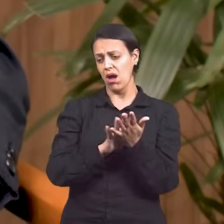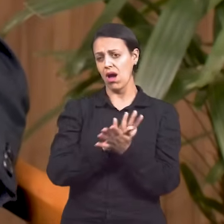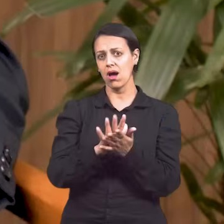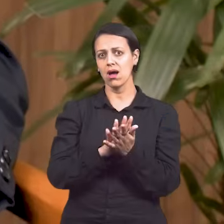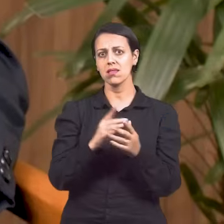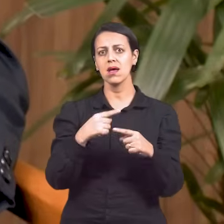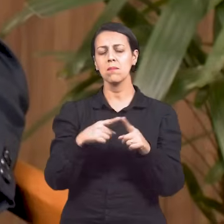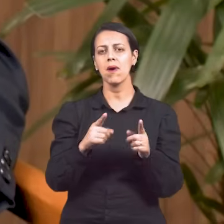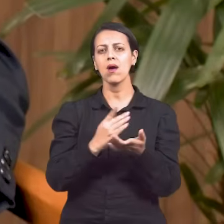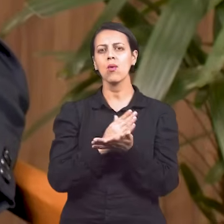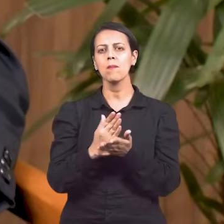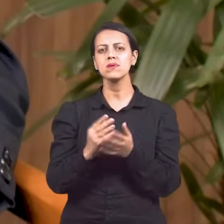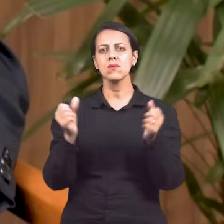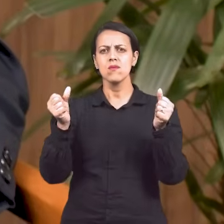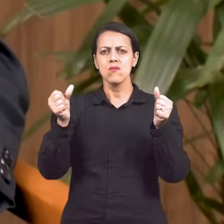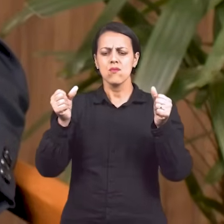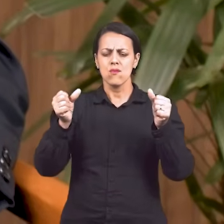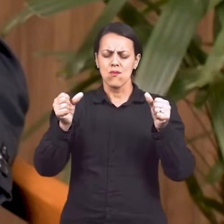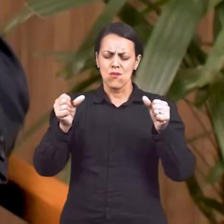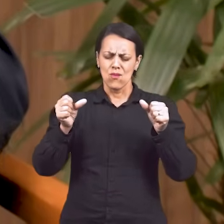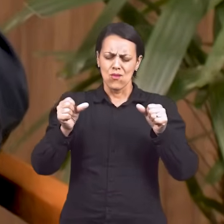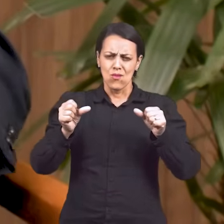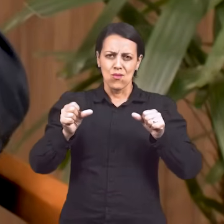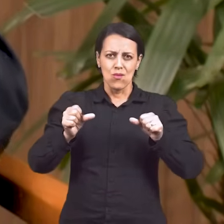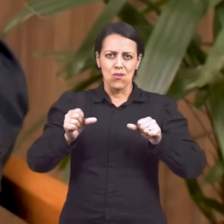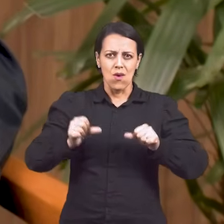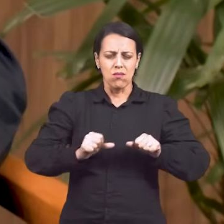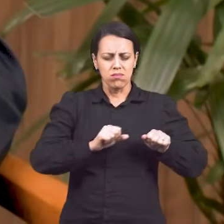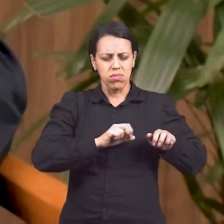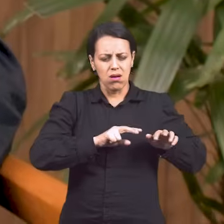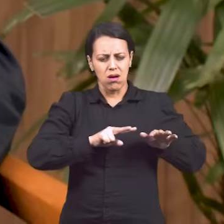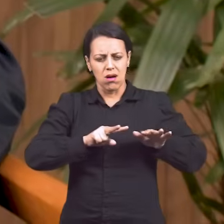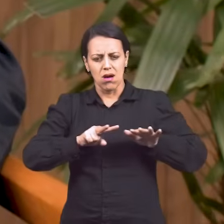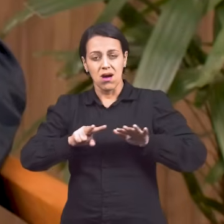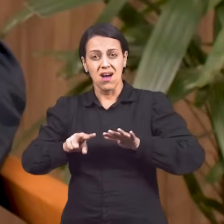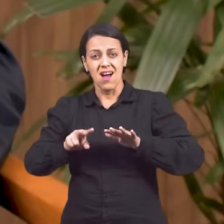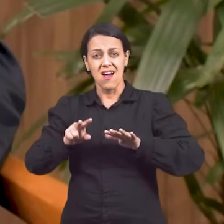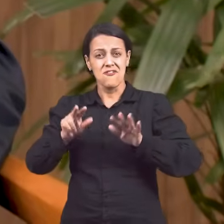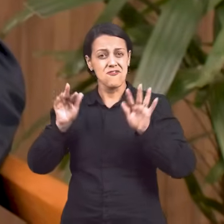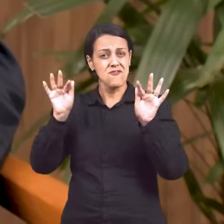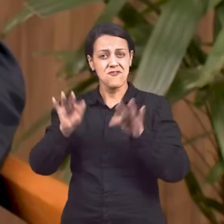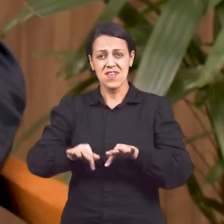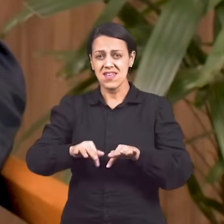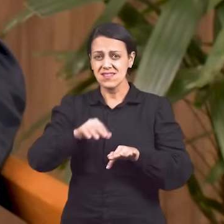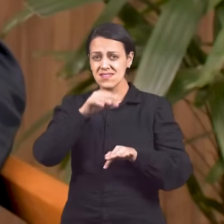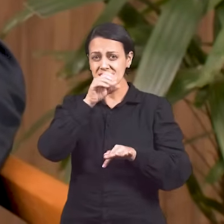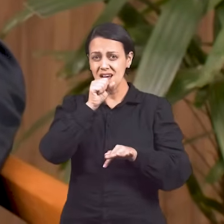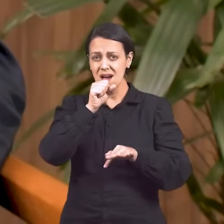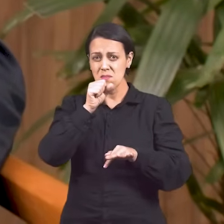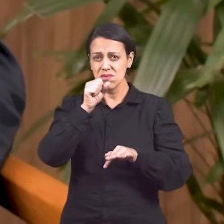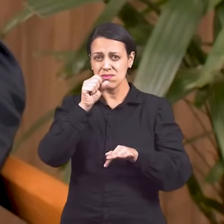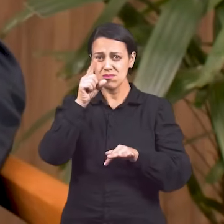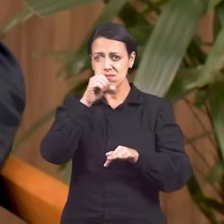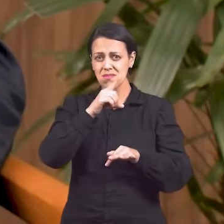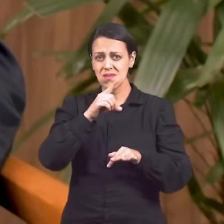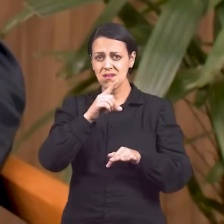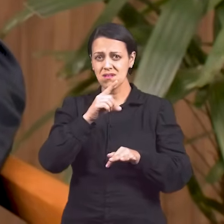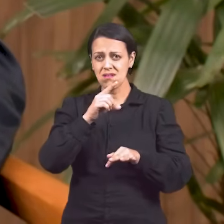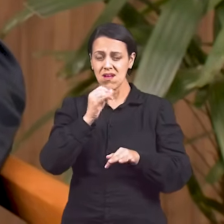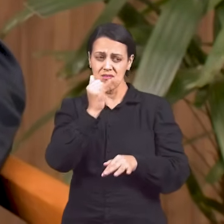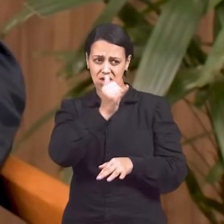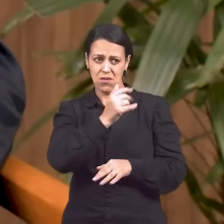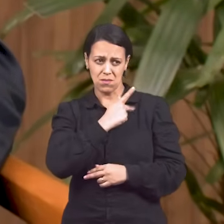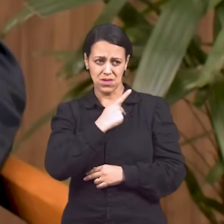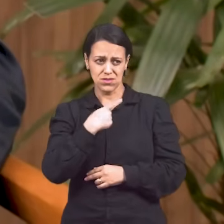normal, não sabia que tinha. E naquela semana foi agravando e quando chegou no final da semana, ele falou assim